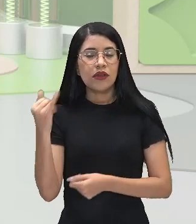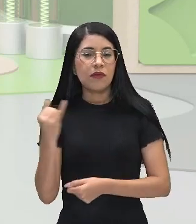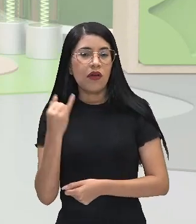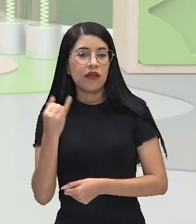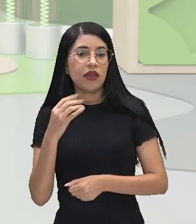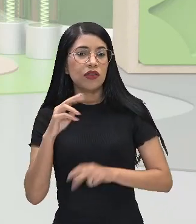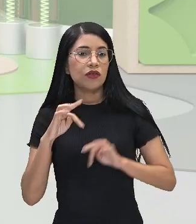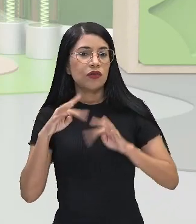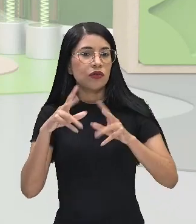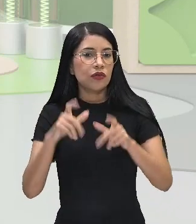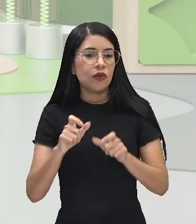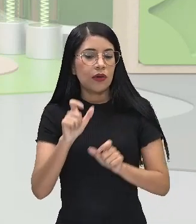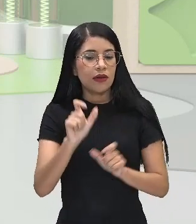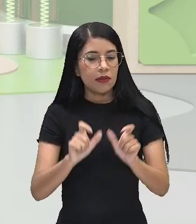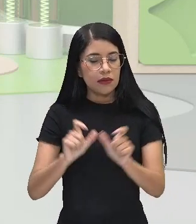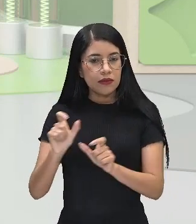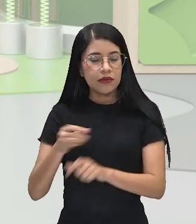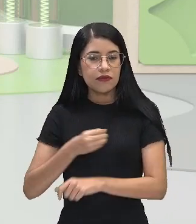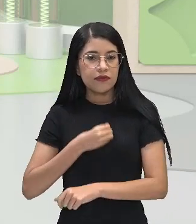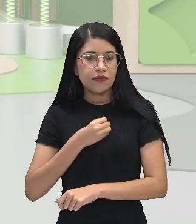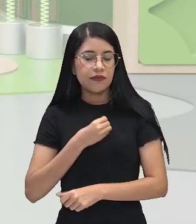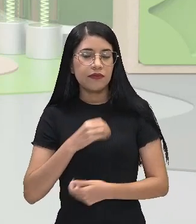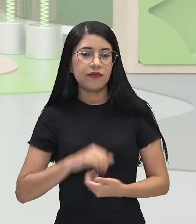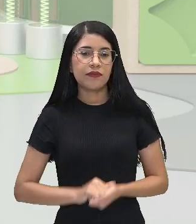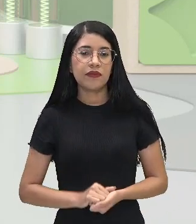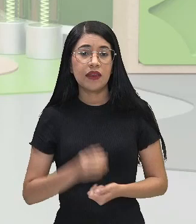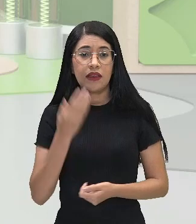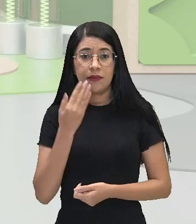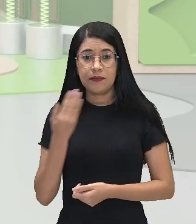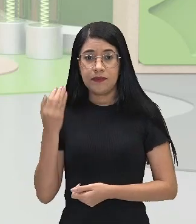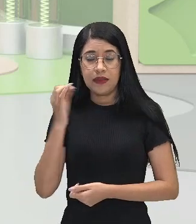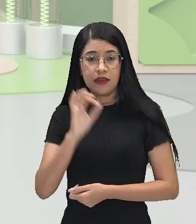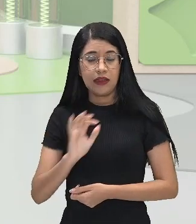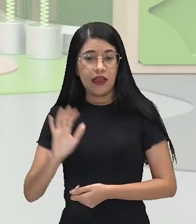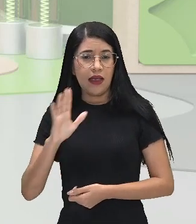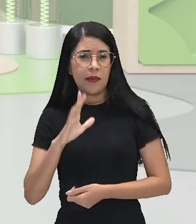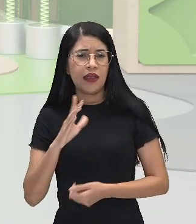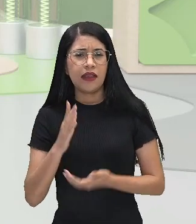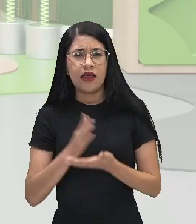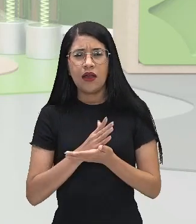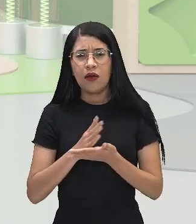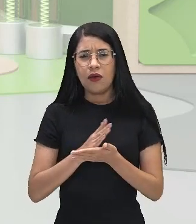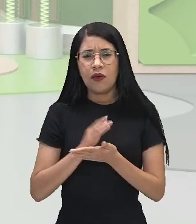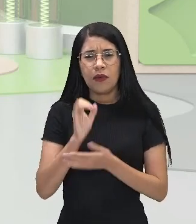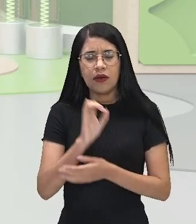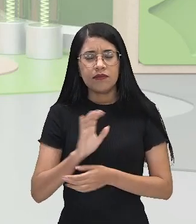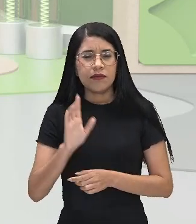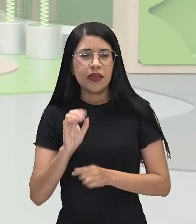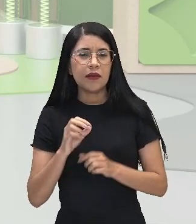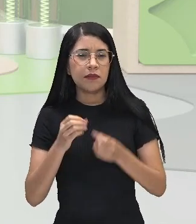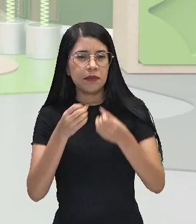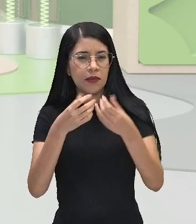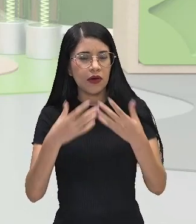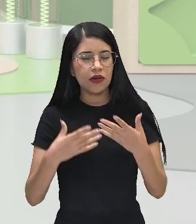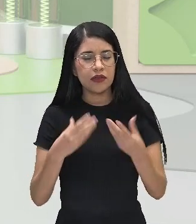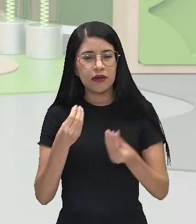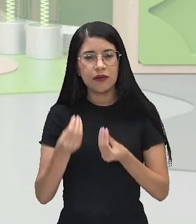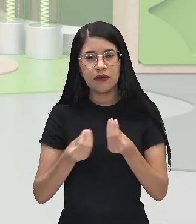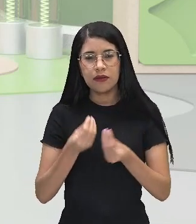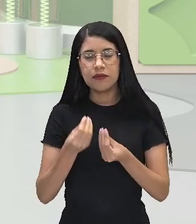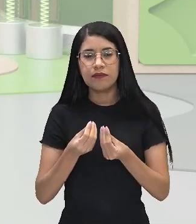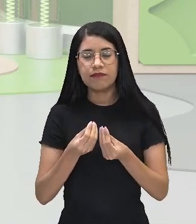o nosso planeta. Aqui nas imagens nós temos um pouco disso, para exemplificar para vocês.